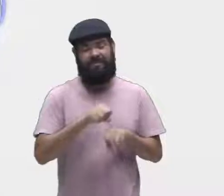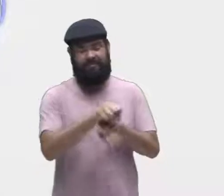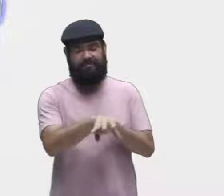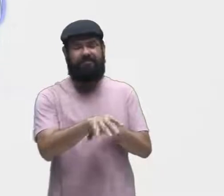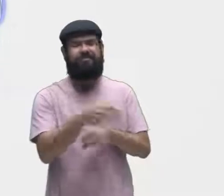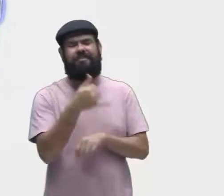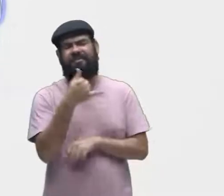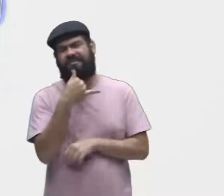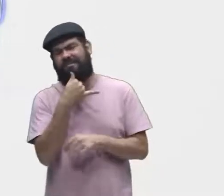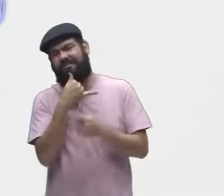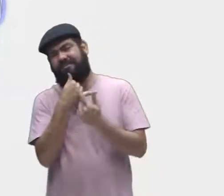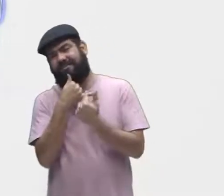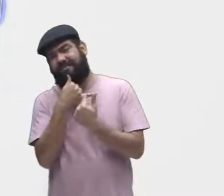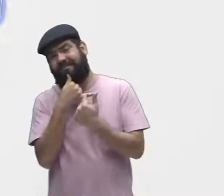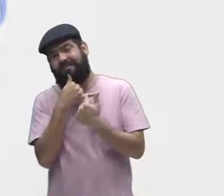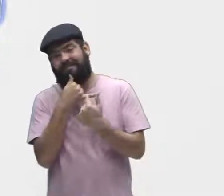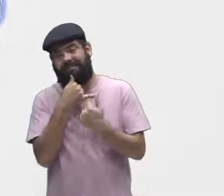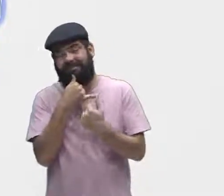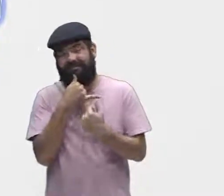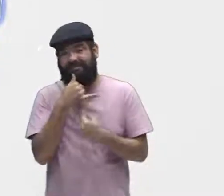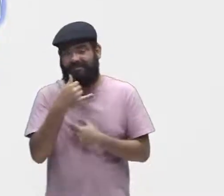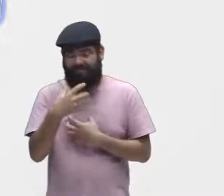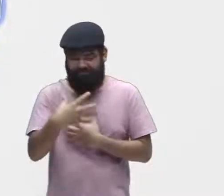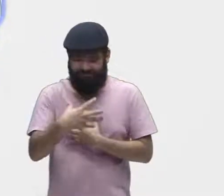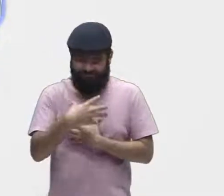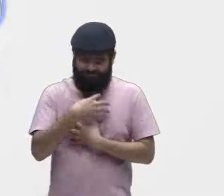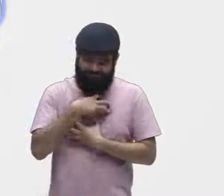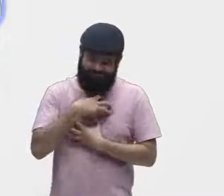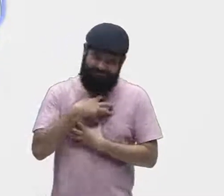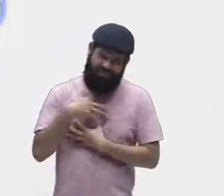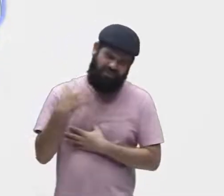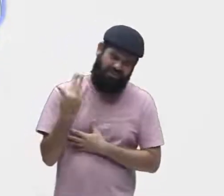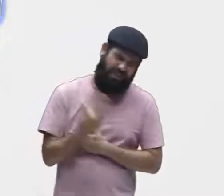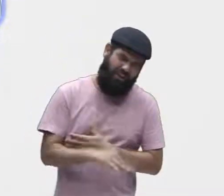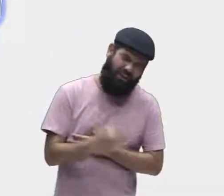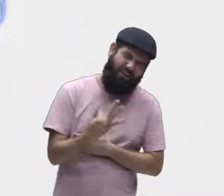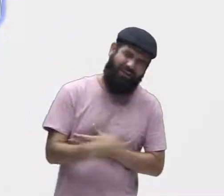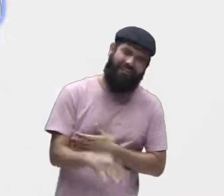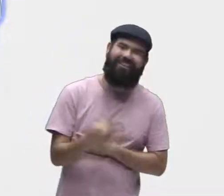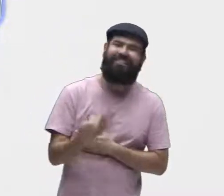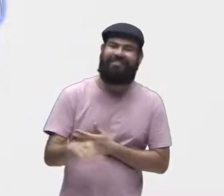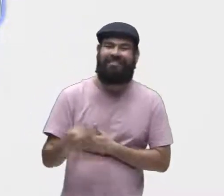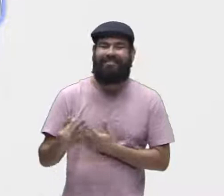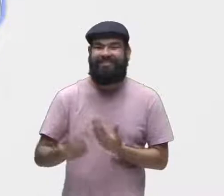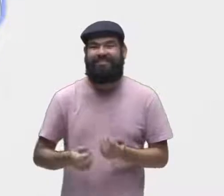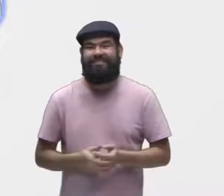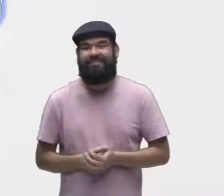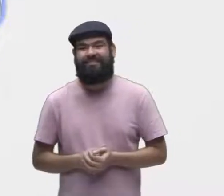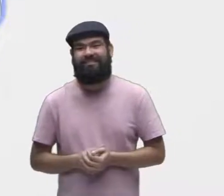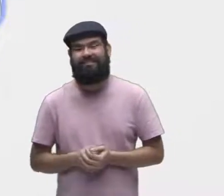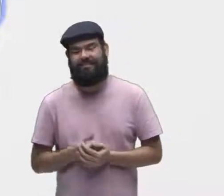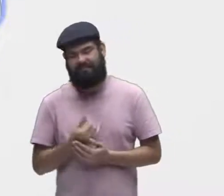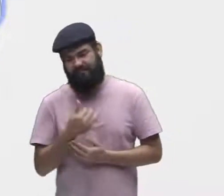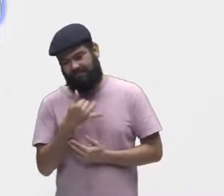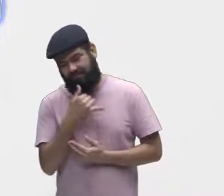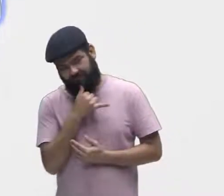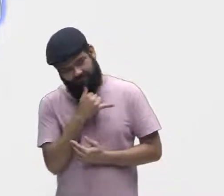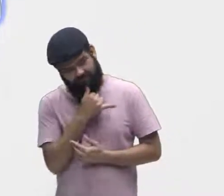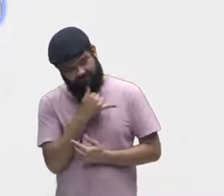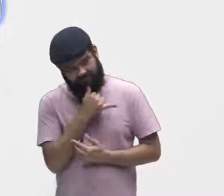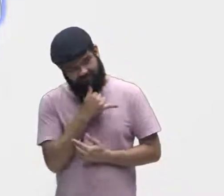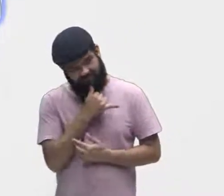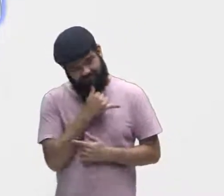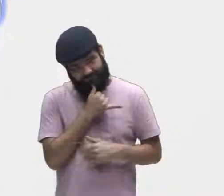tristeza? Né? Tristeza é algo que realmente dói. Dói, assim, é verdade. Então, assim, a tristeza é algo assim